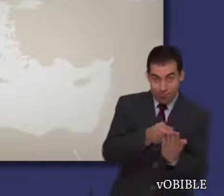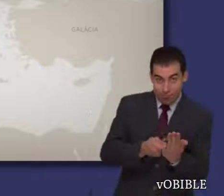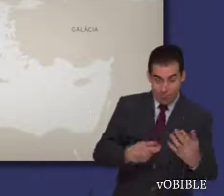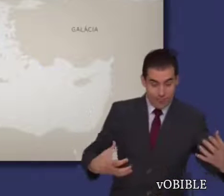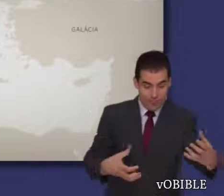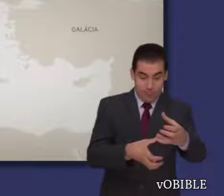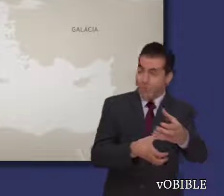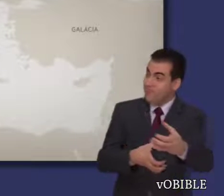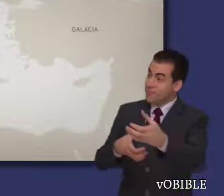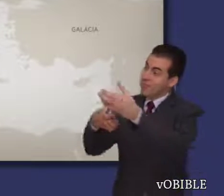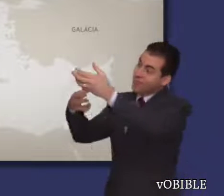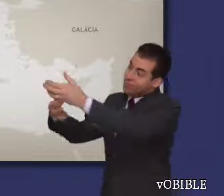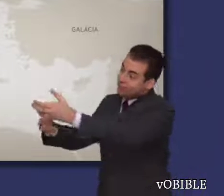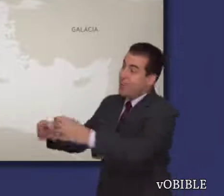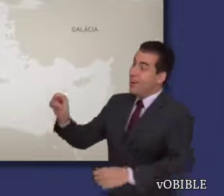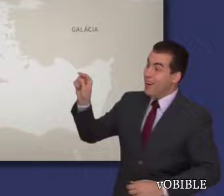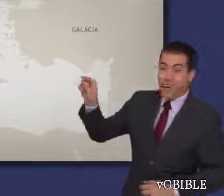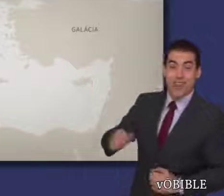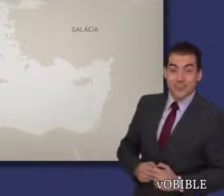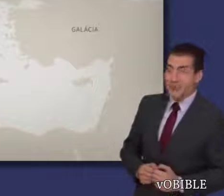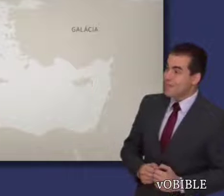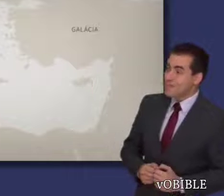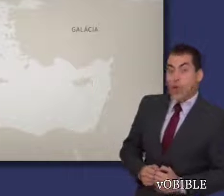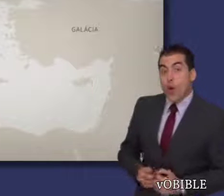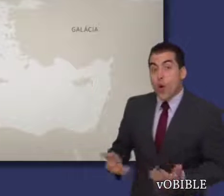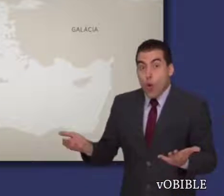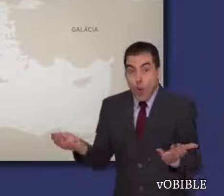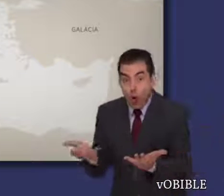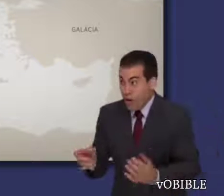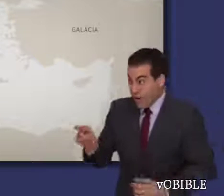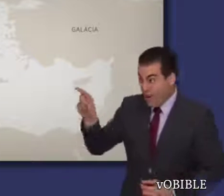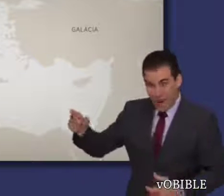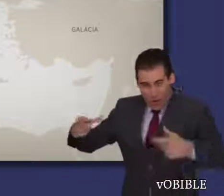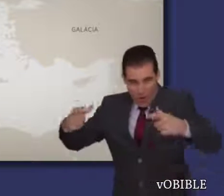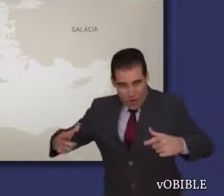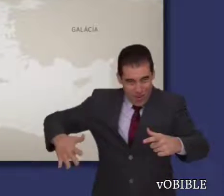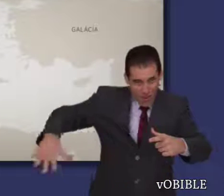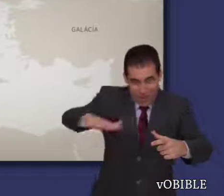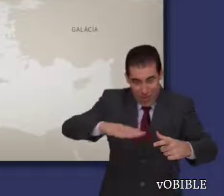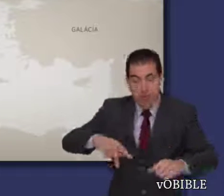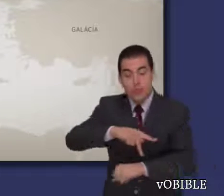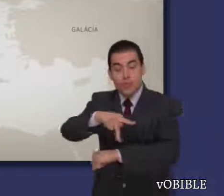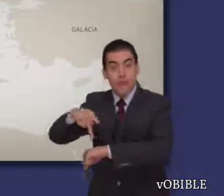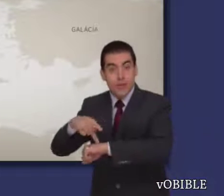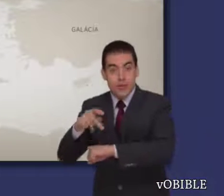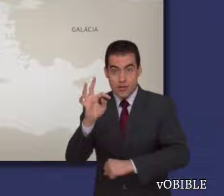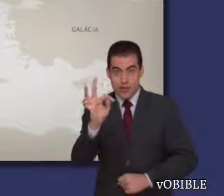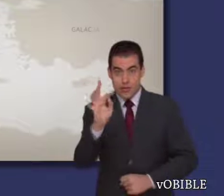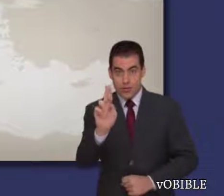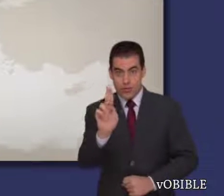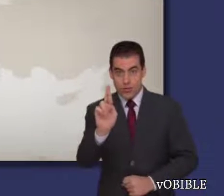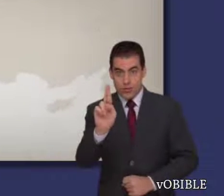Você sabia? A Galácia era a província romana que ficava na parte central do território que hoje é conhecido como Ásia